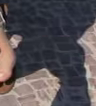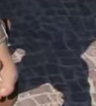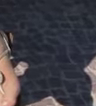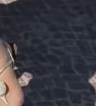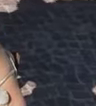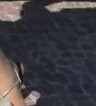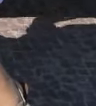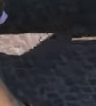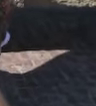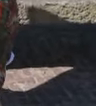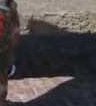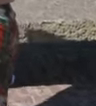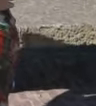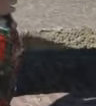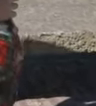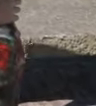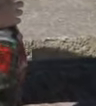fazem, assim.